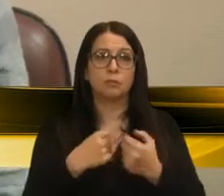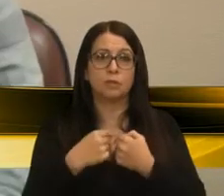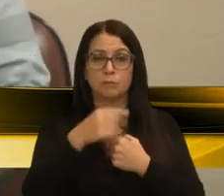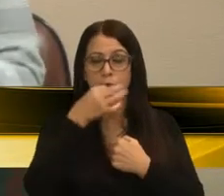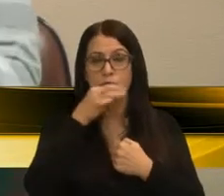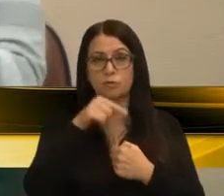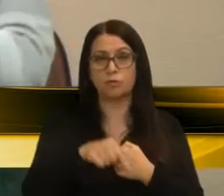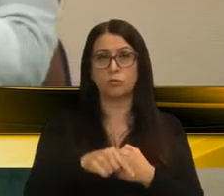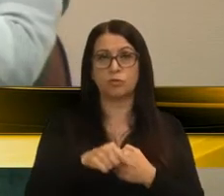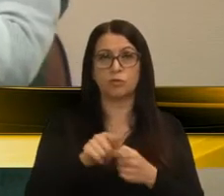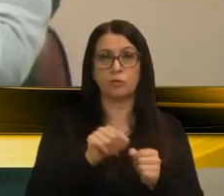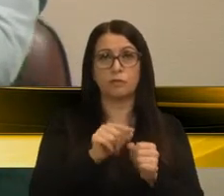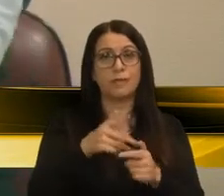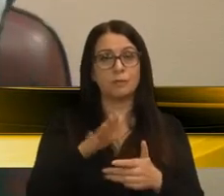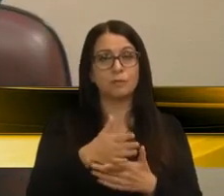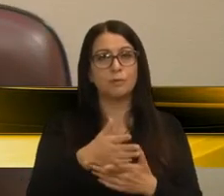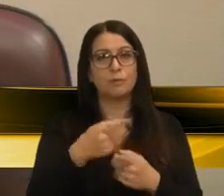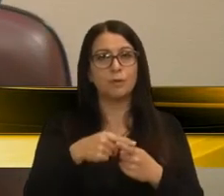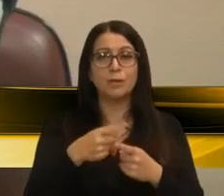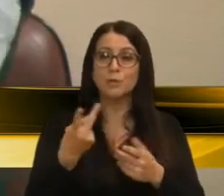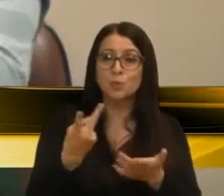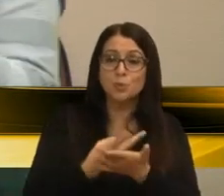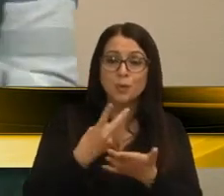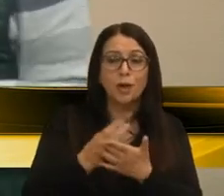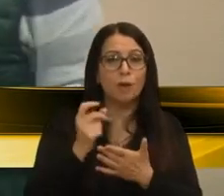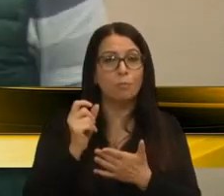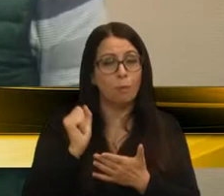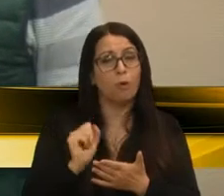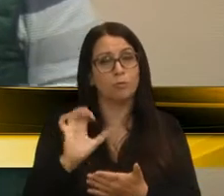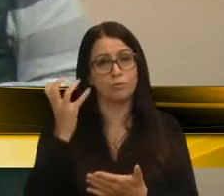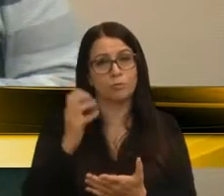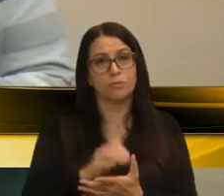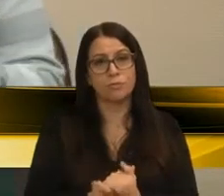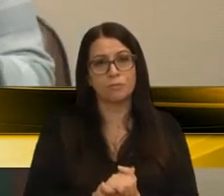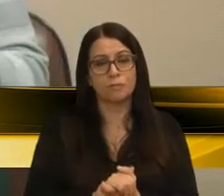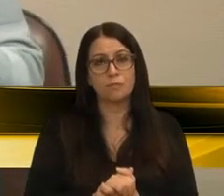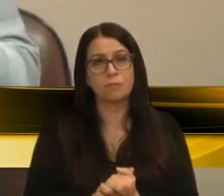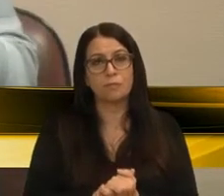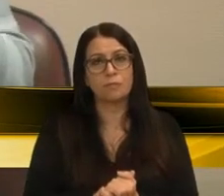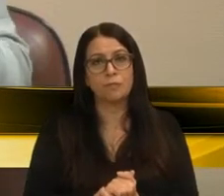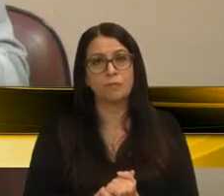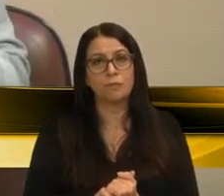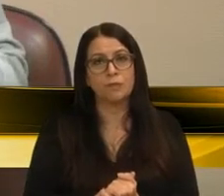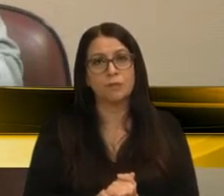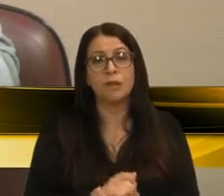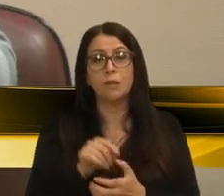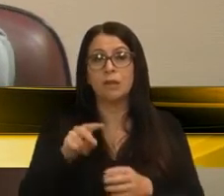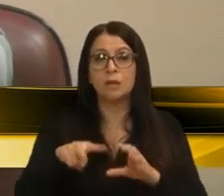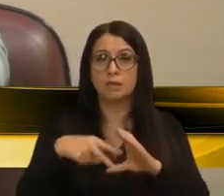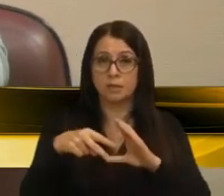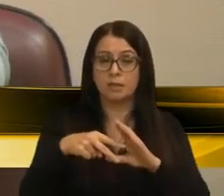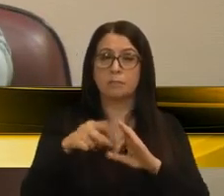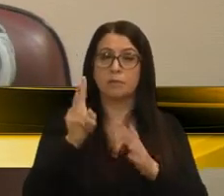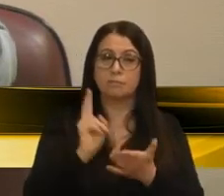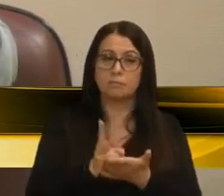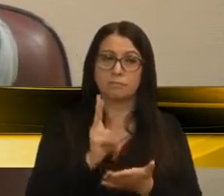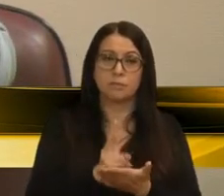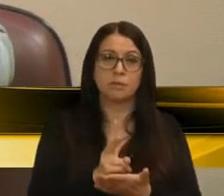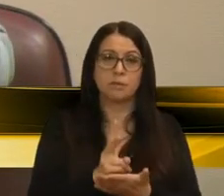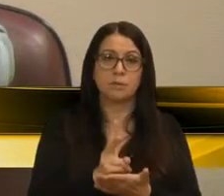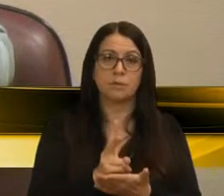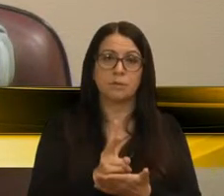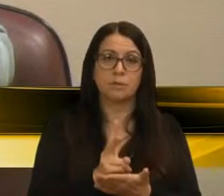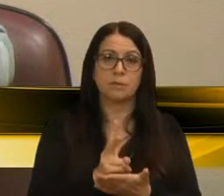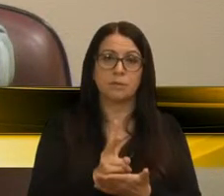Caxias do Sul. E o fizemos porque, às vezes, os equívocos eles acontecem ao longo do tempo. Então, a Câmara de Vereadores sempre